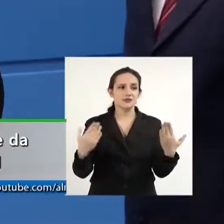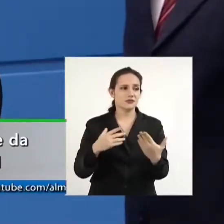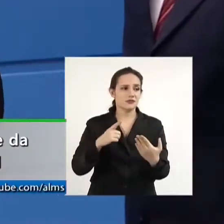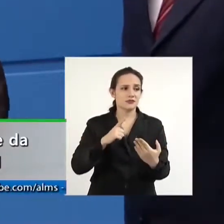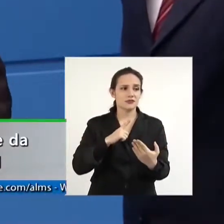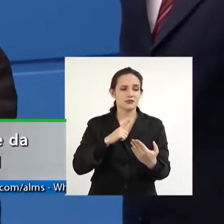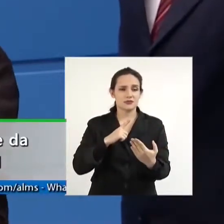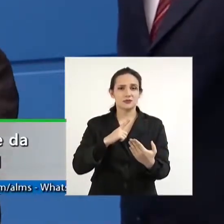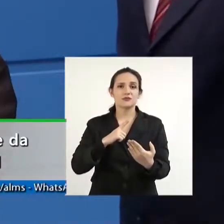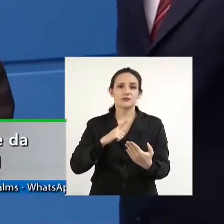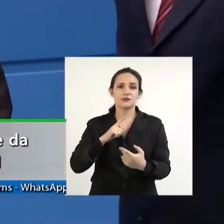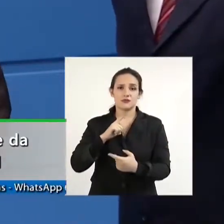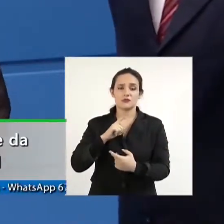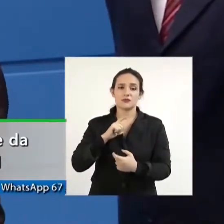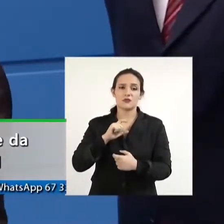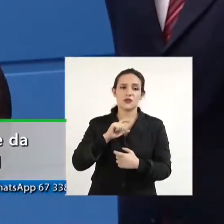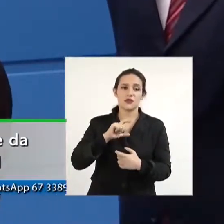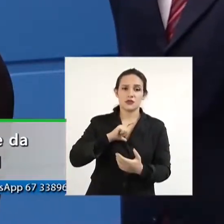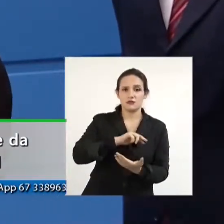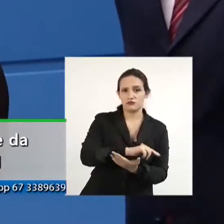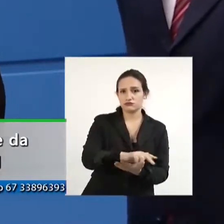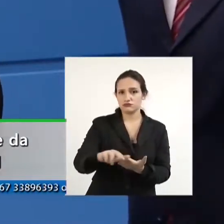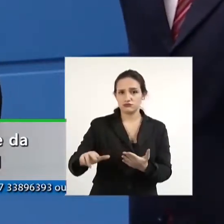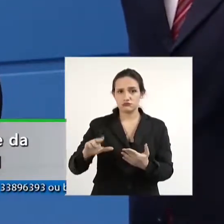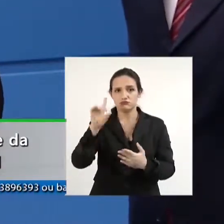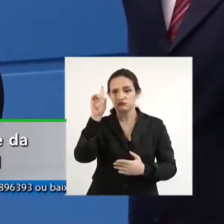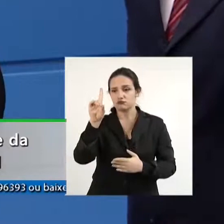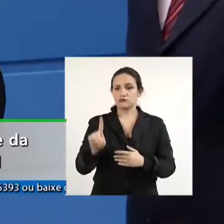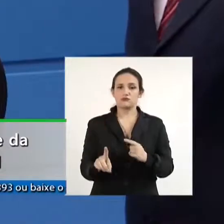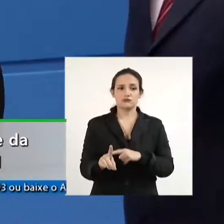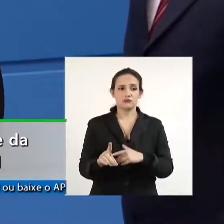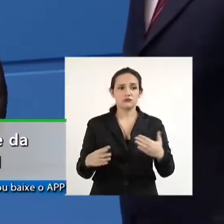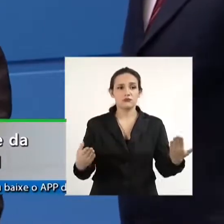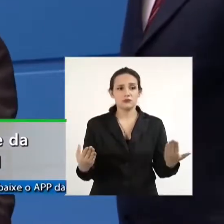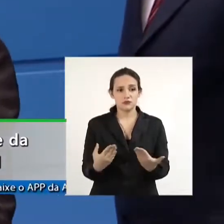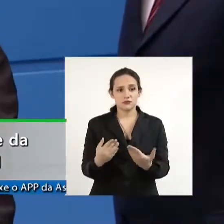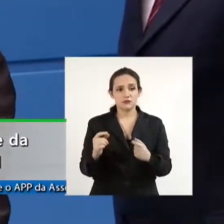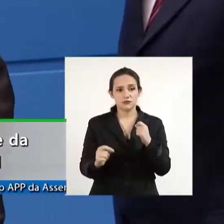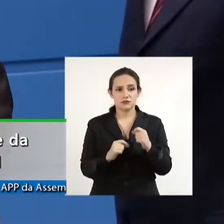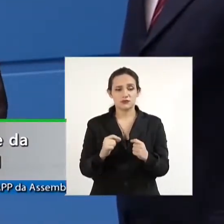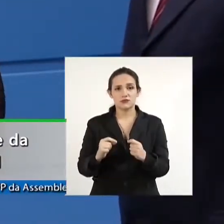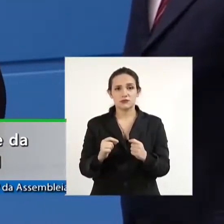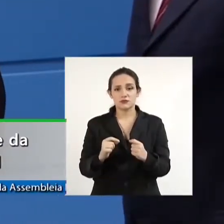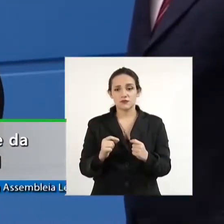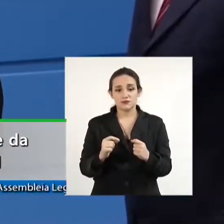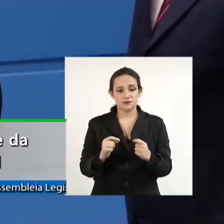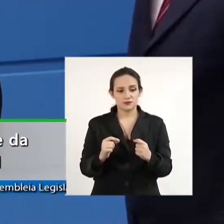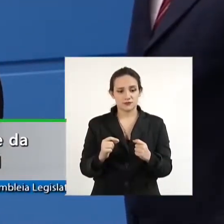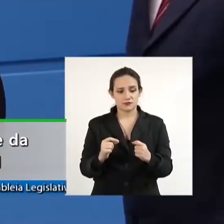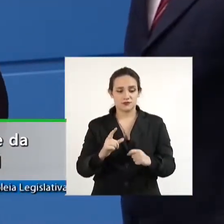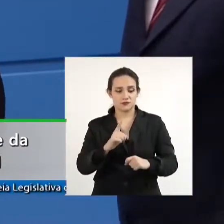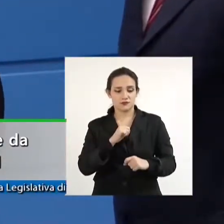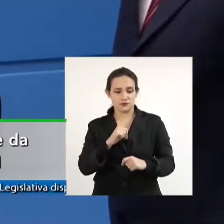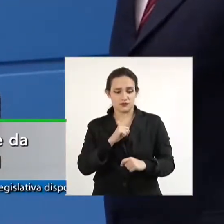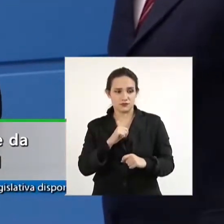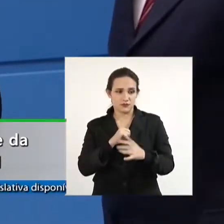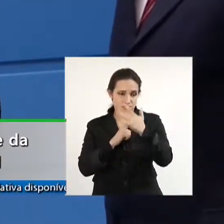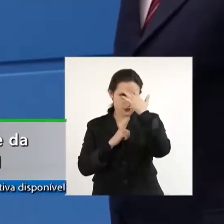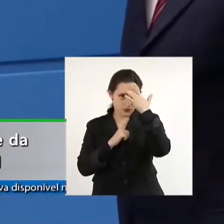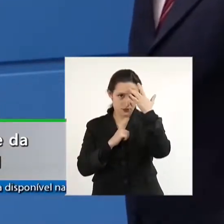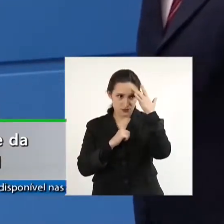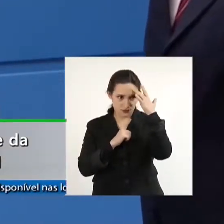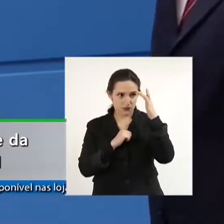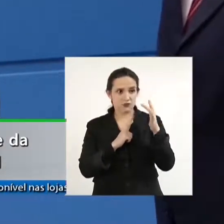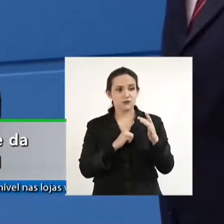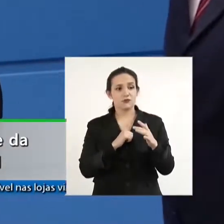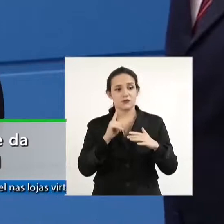longo dos anos, elas adquiriram esse know-how e coloca normalmente como doação do tempo, né, a